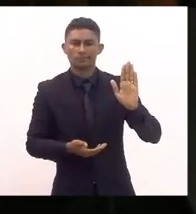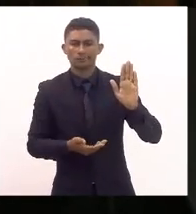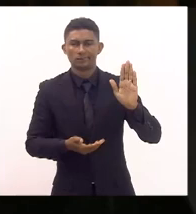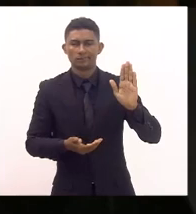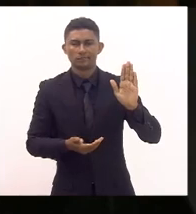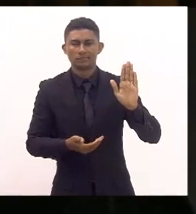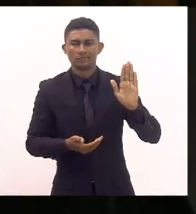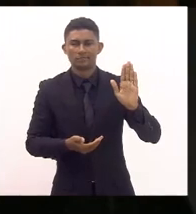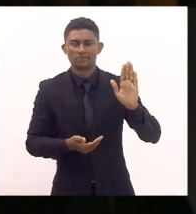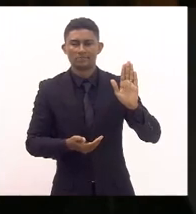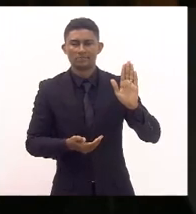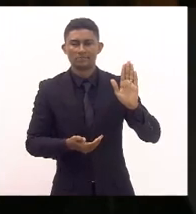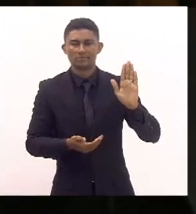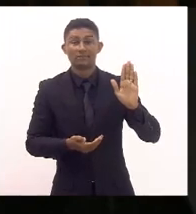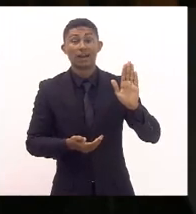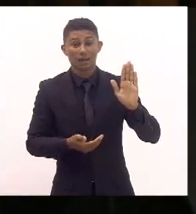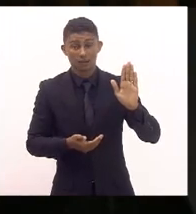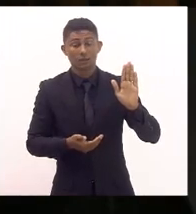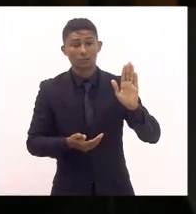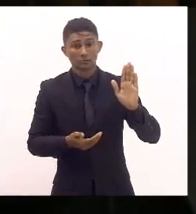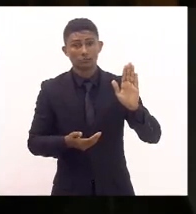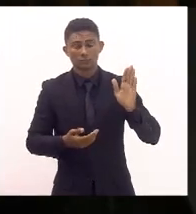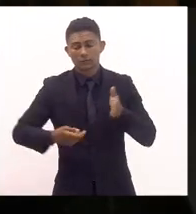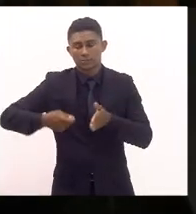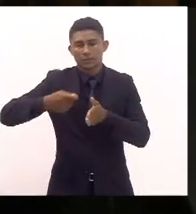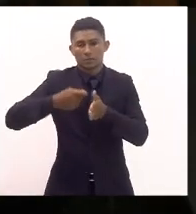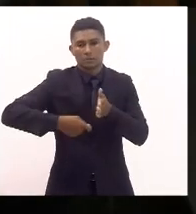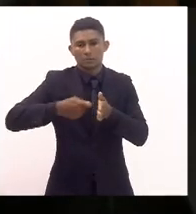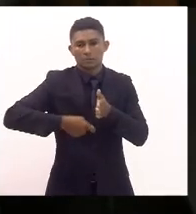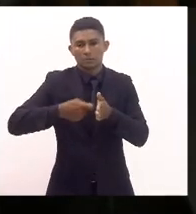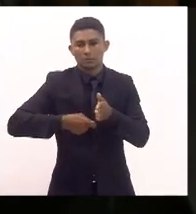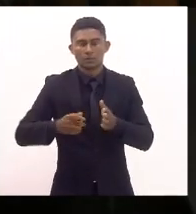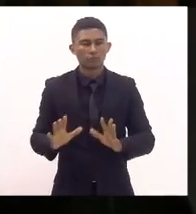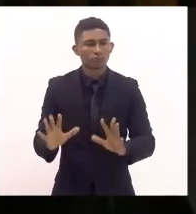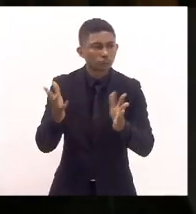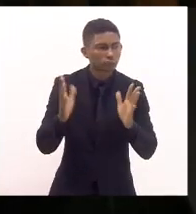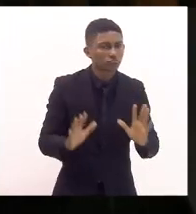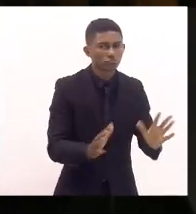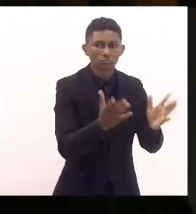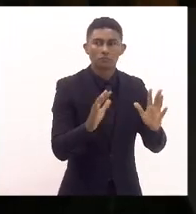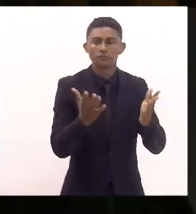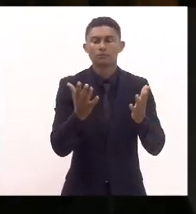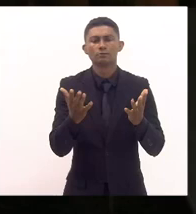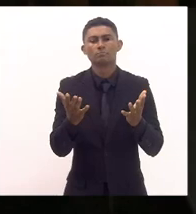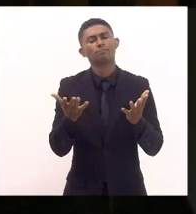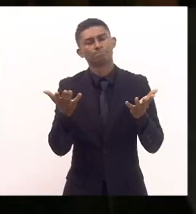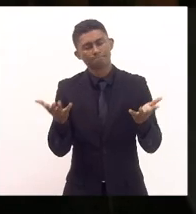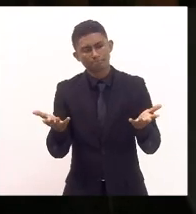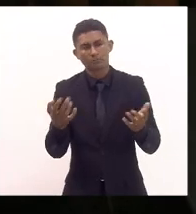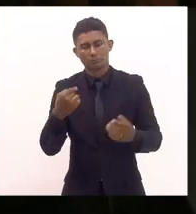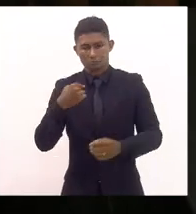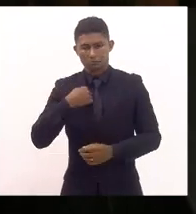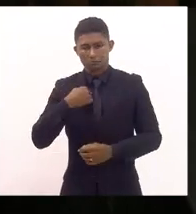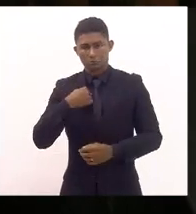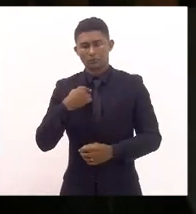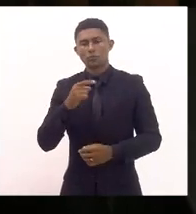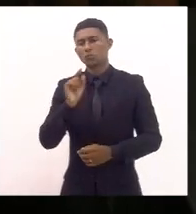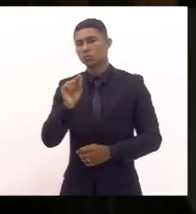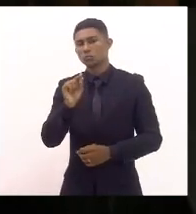e a incentivo tributário Oi e eu queria exatamente